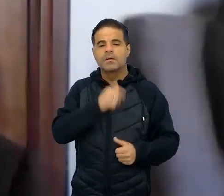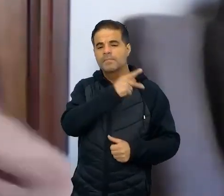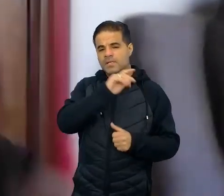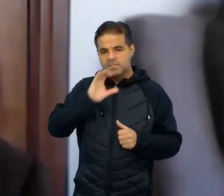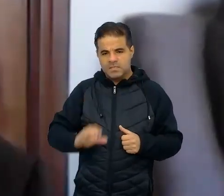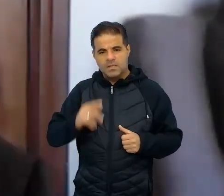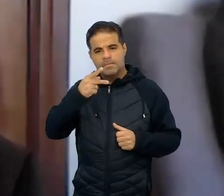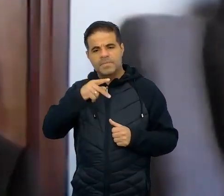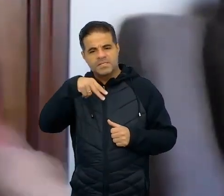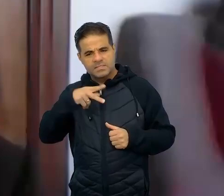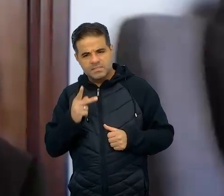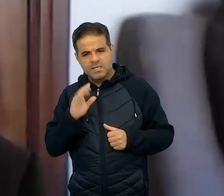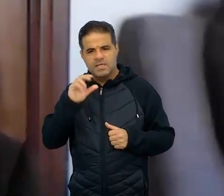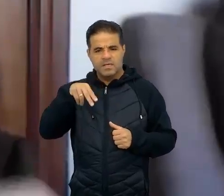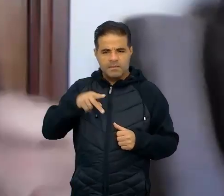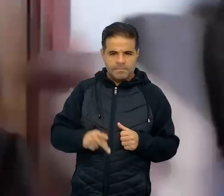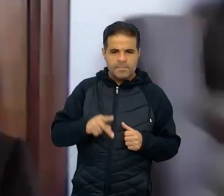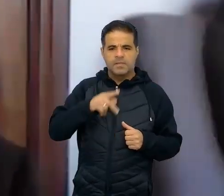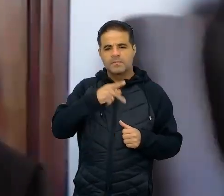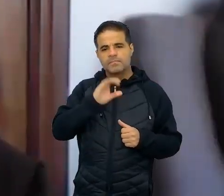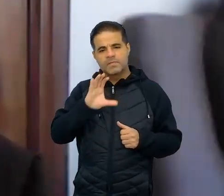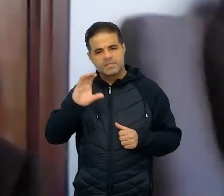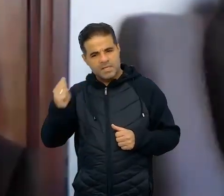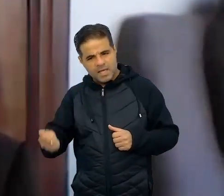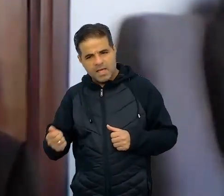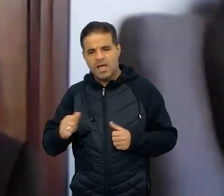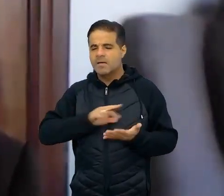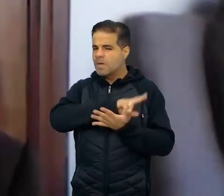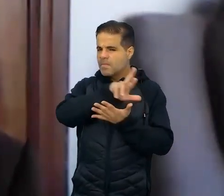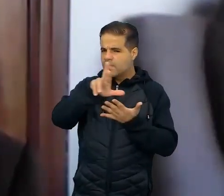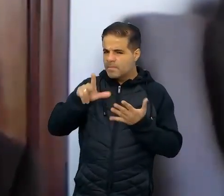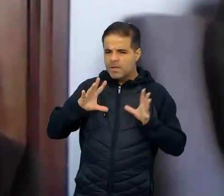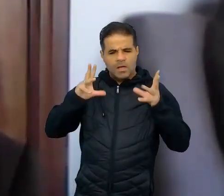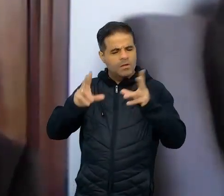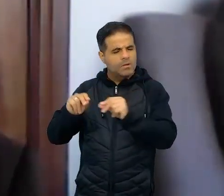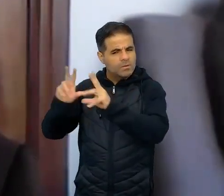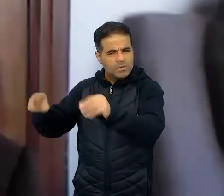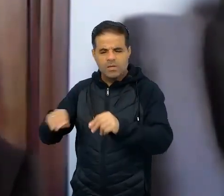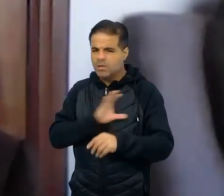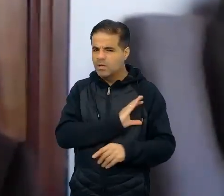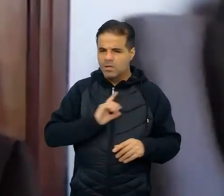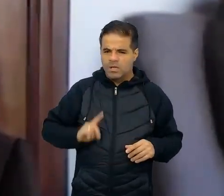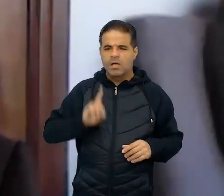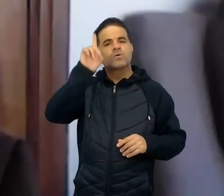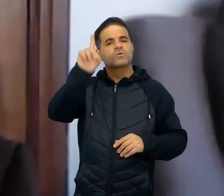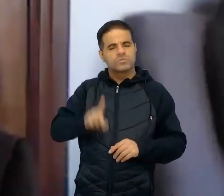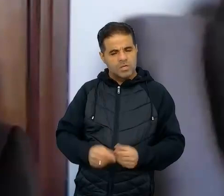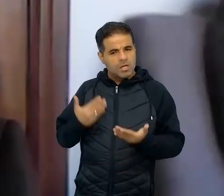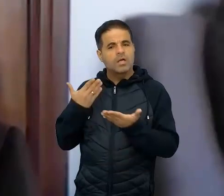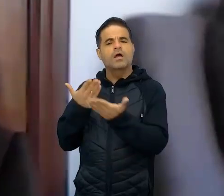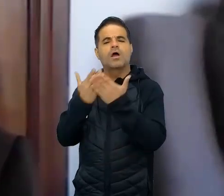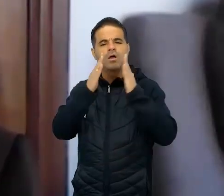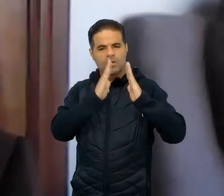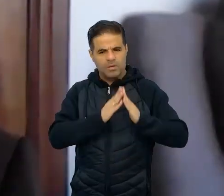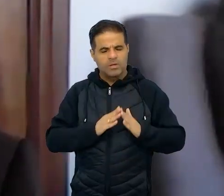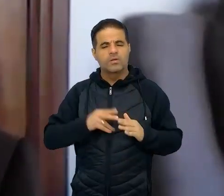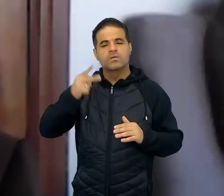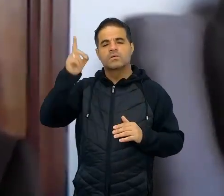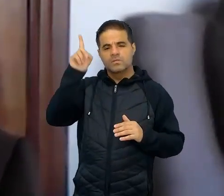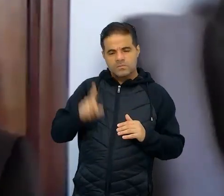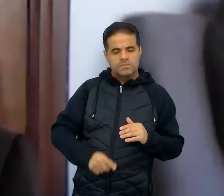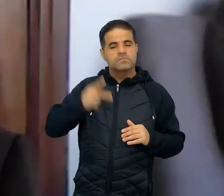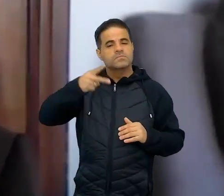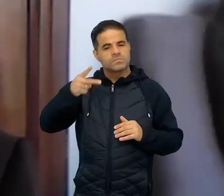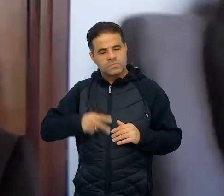PC, PCNP, PCAE, PCA, então eu agradeço todos os coordenadores, diretores de escola, também vice-diretores,